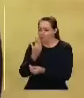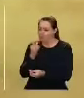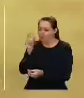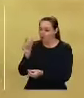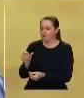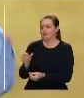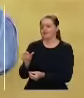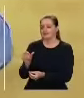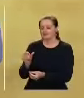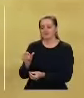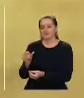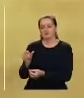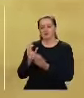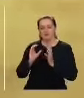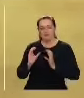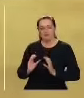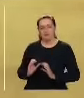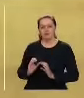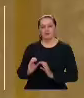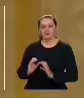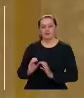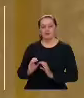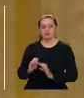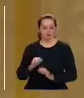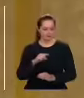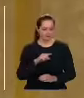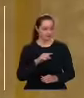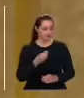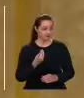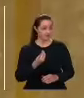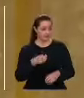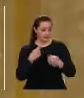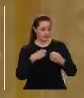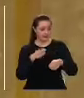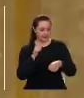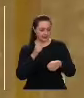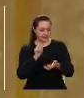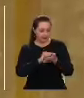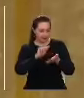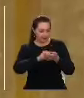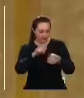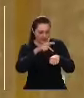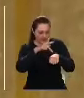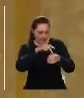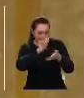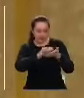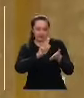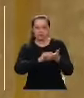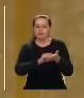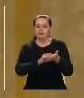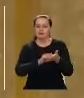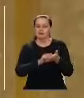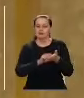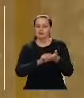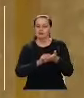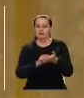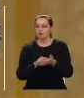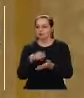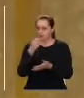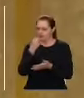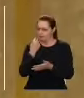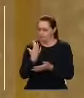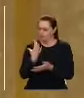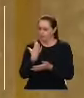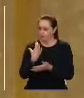por, fazer aquele... Escrever na rocha. Escrever na rocha todo dia. O que é bom, o que não é, vamos passar